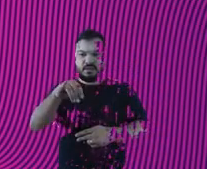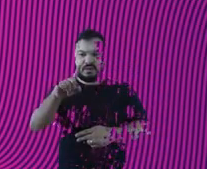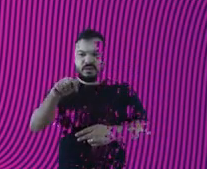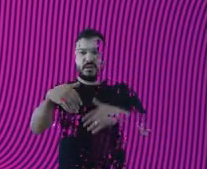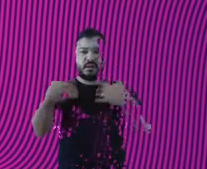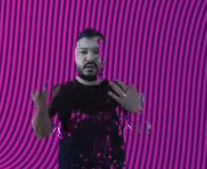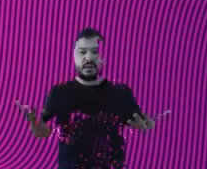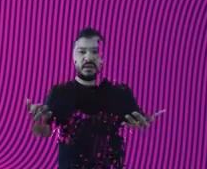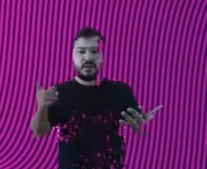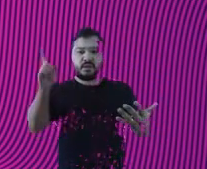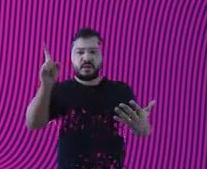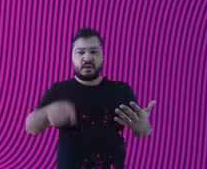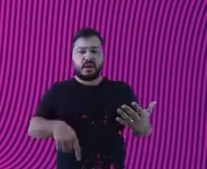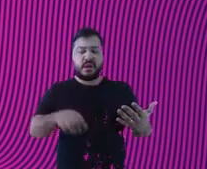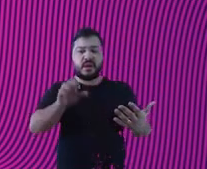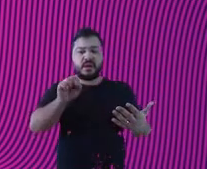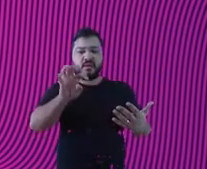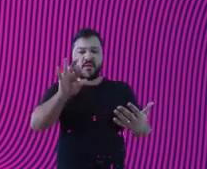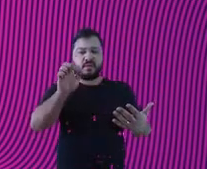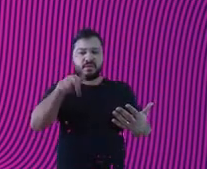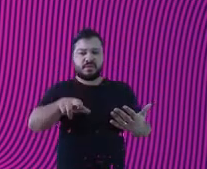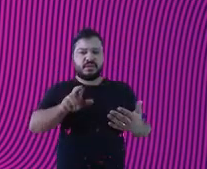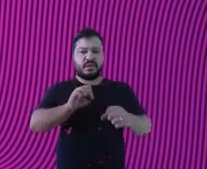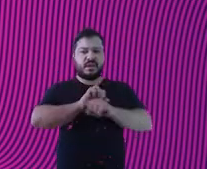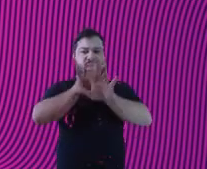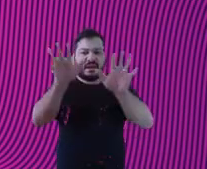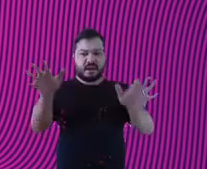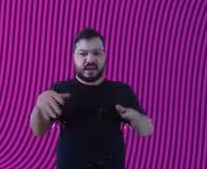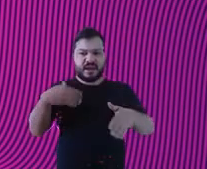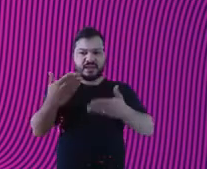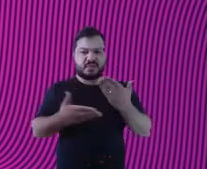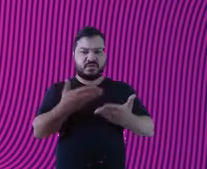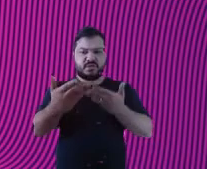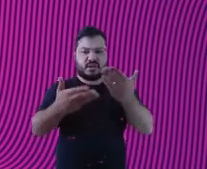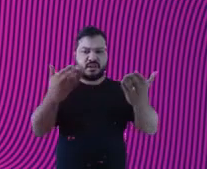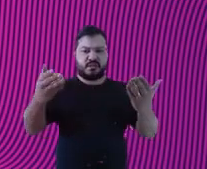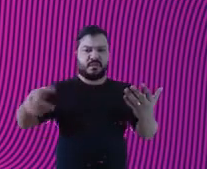esse é um estándar clássico de tratamento, né? Você tem aí